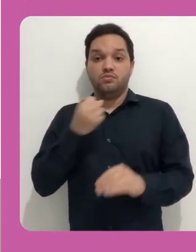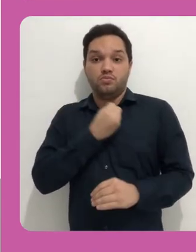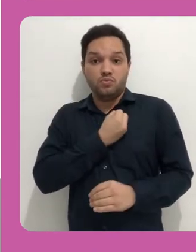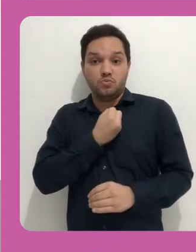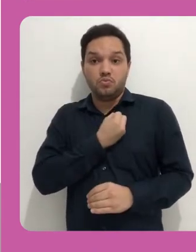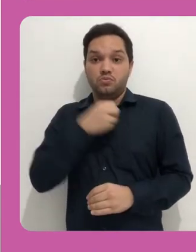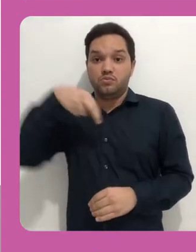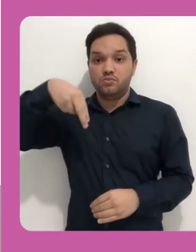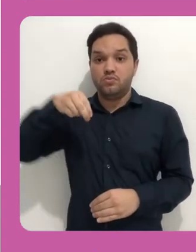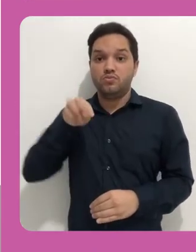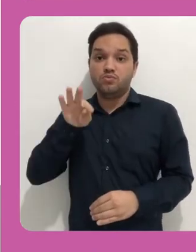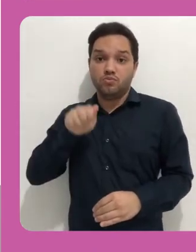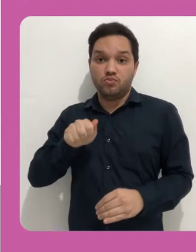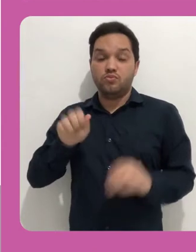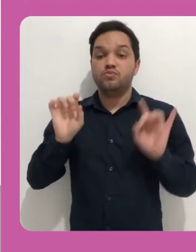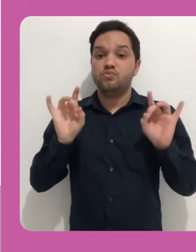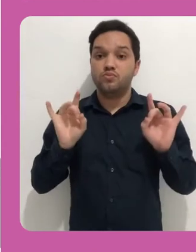que